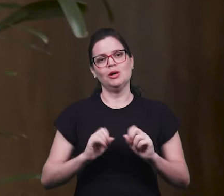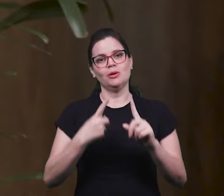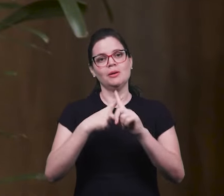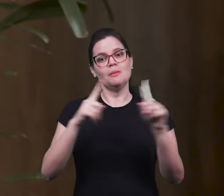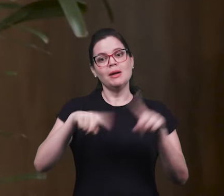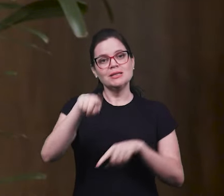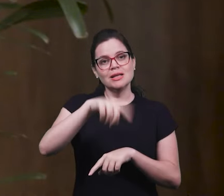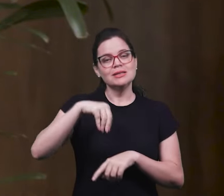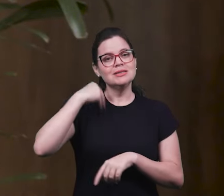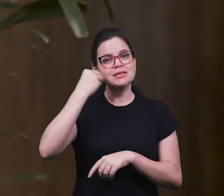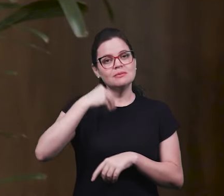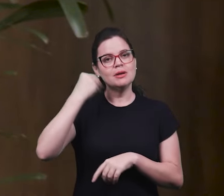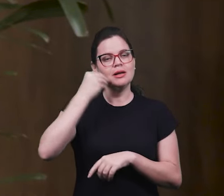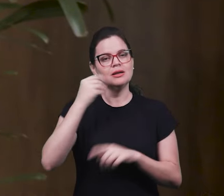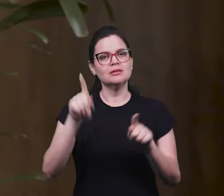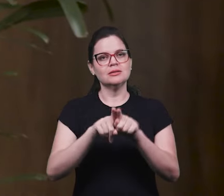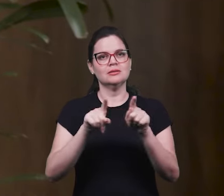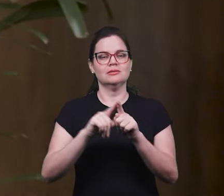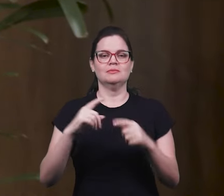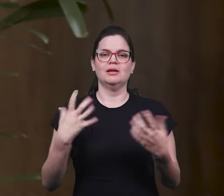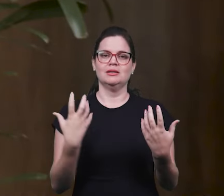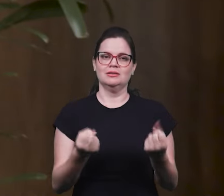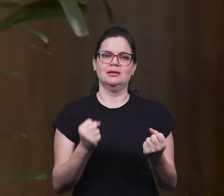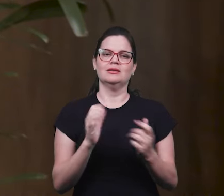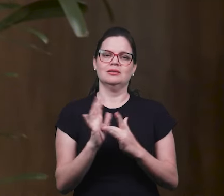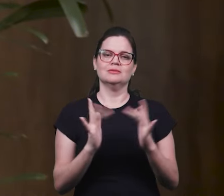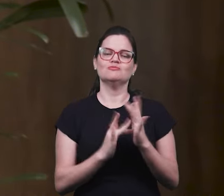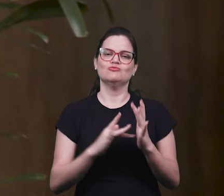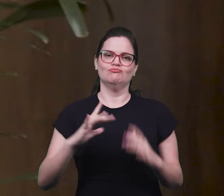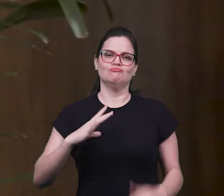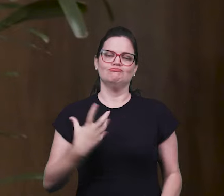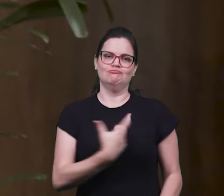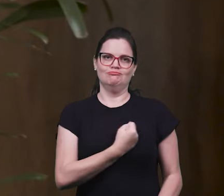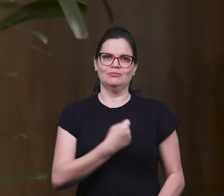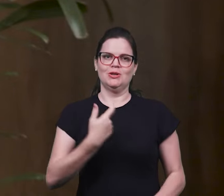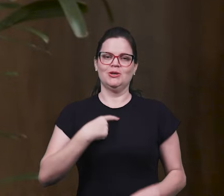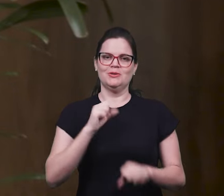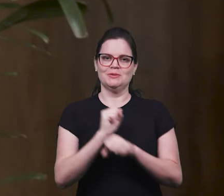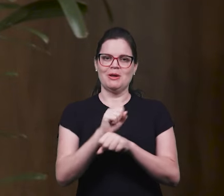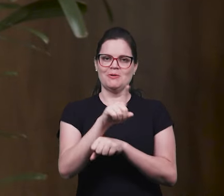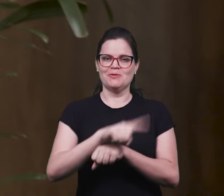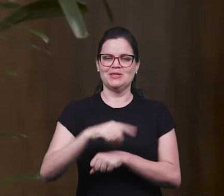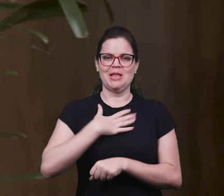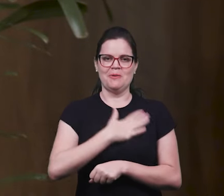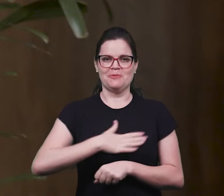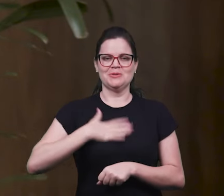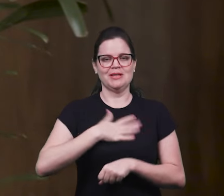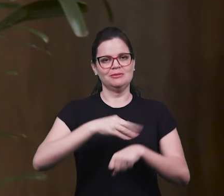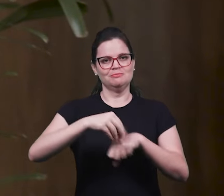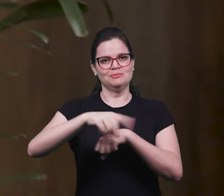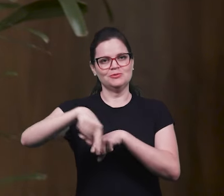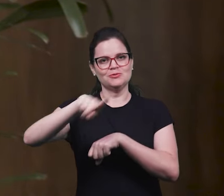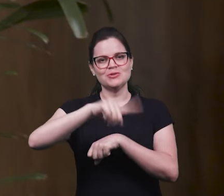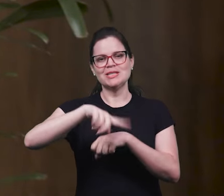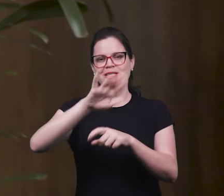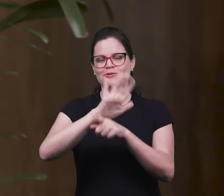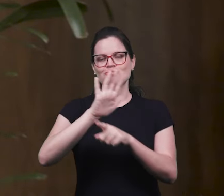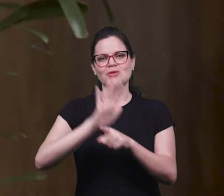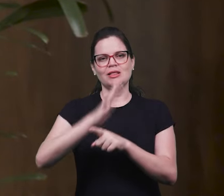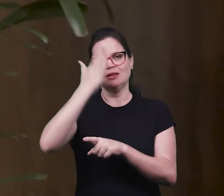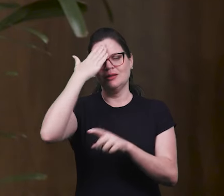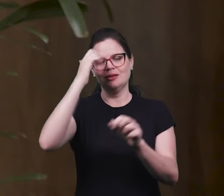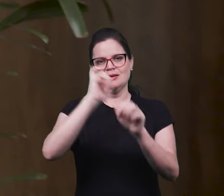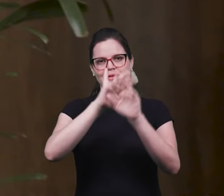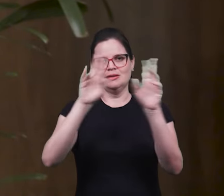experiência e até mesmo conversão de alguém esperamos né com este assunto ter ajudado você de alguma forma